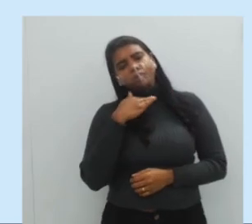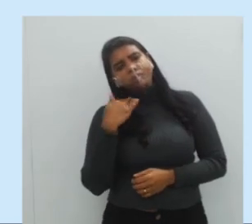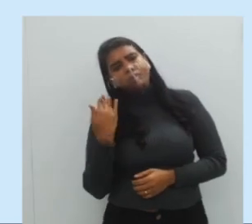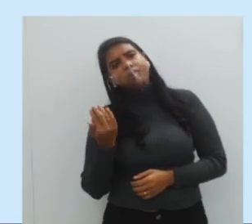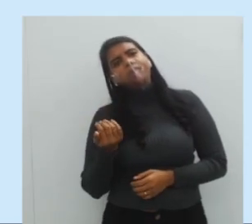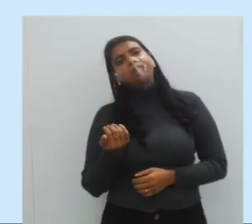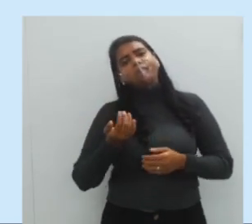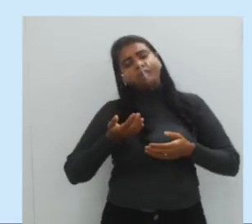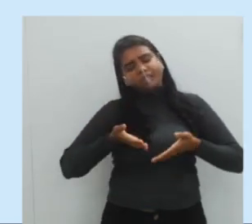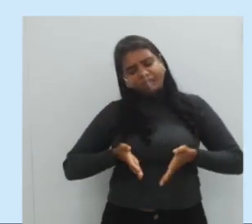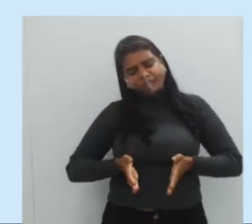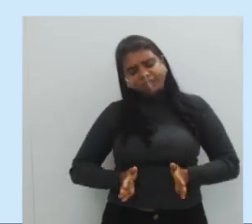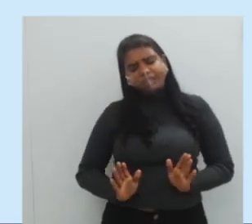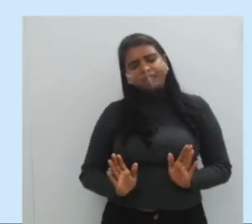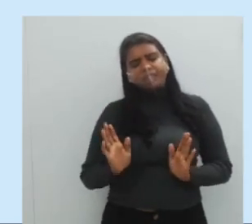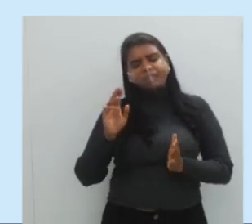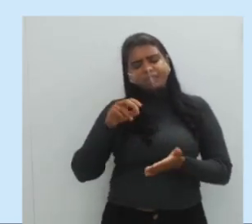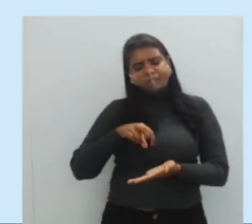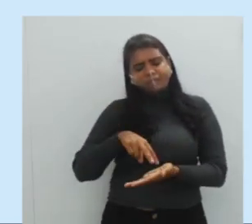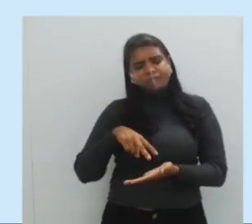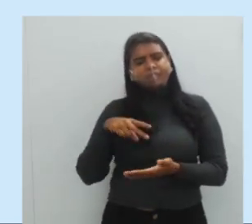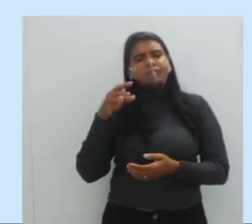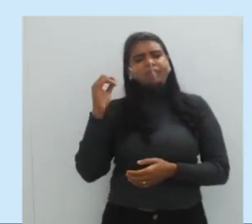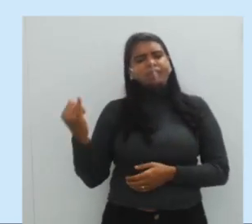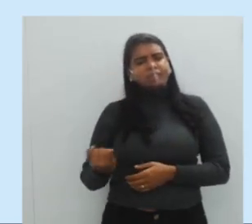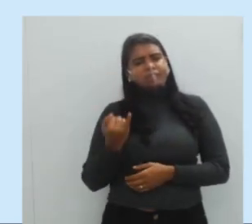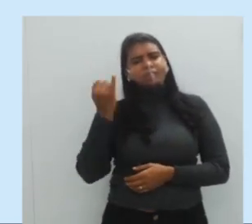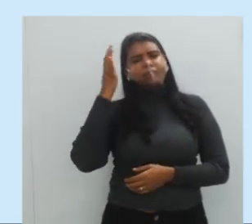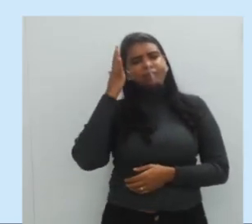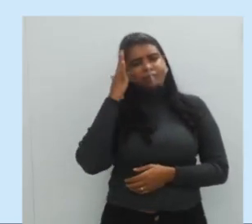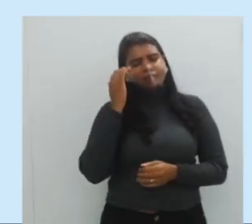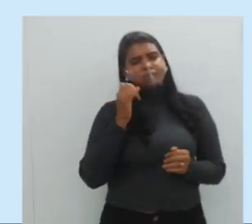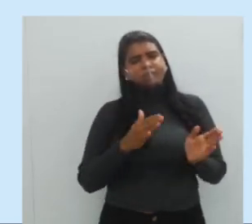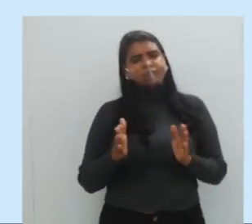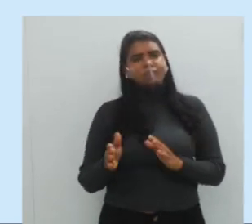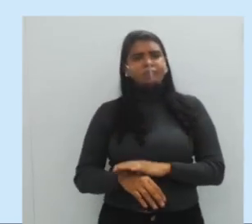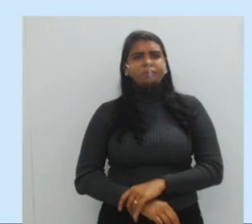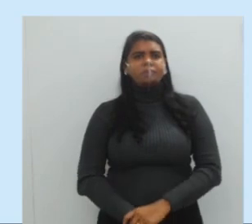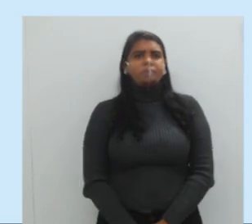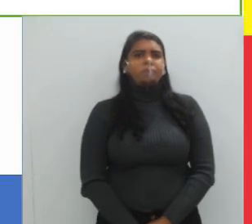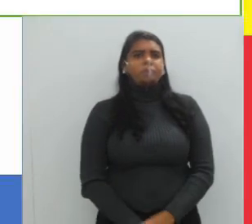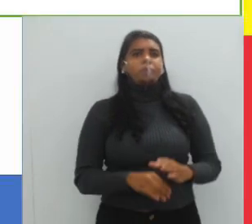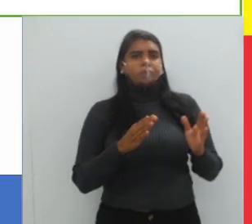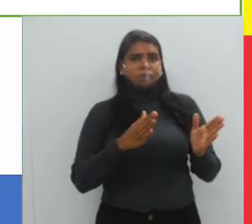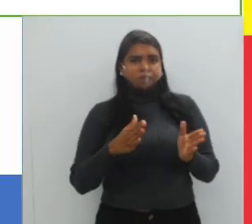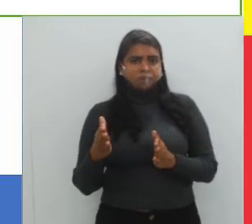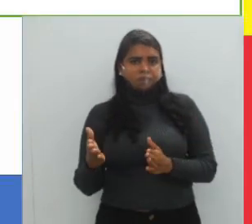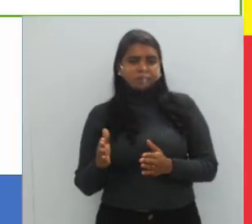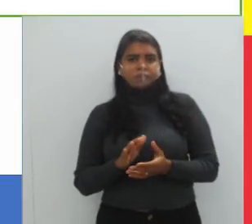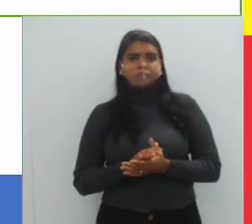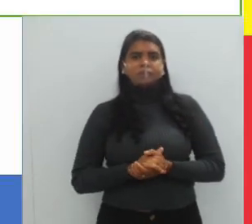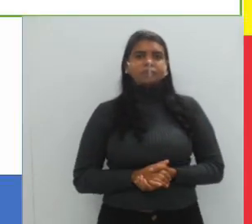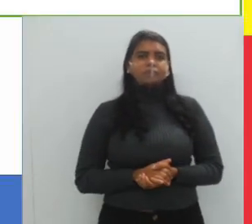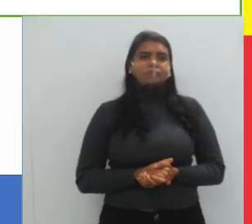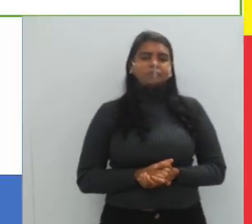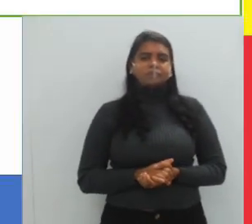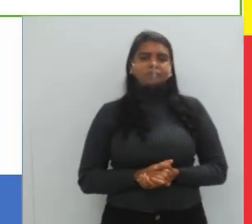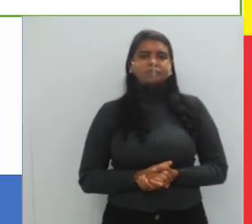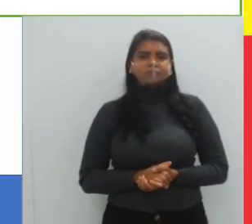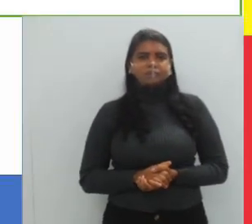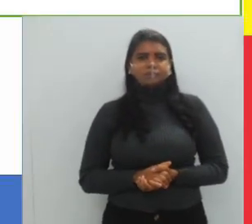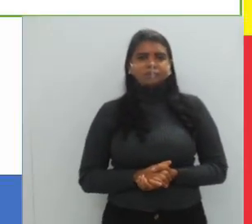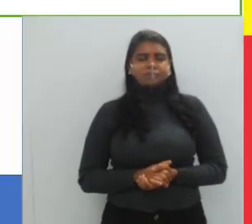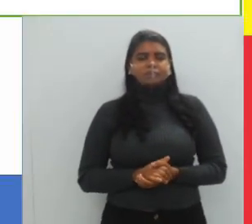do morrer e o renascer. Então, é importante salientar isso. Vamos para um outro? Continuando com as